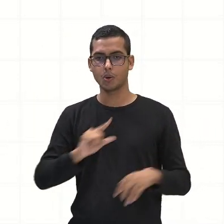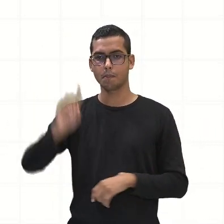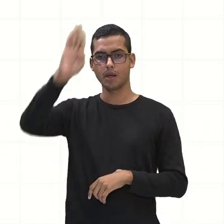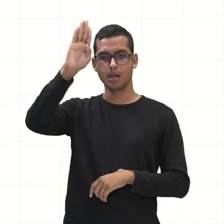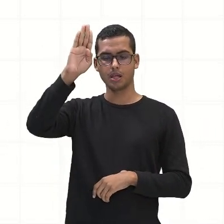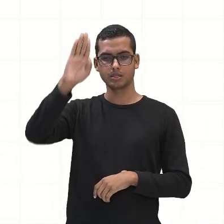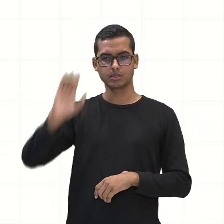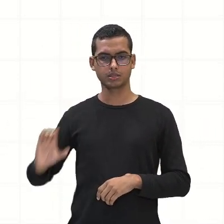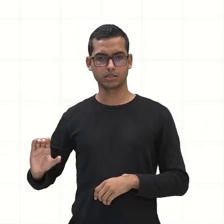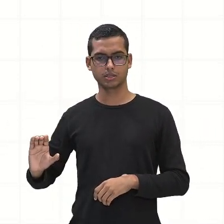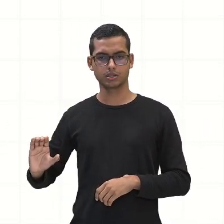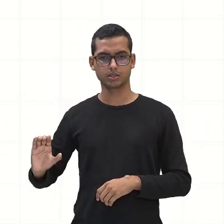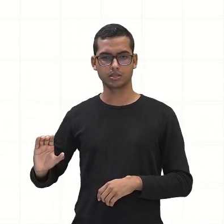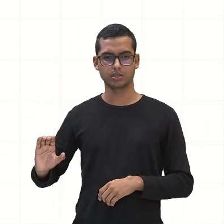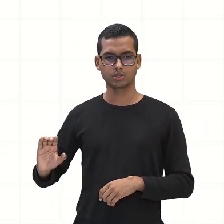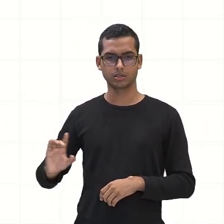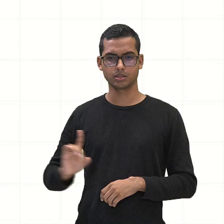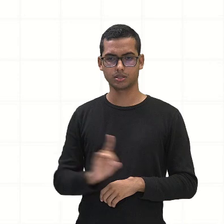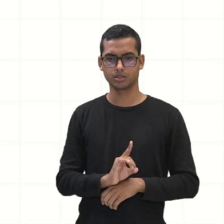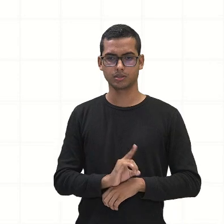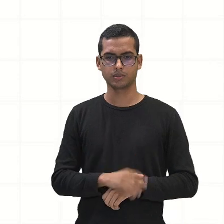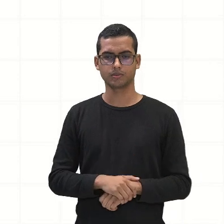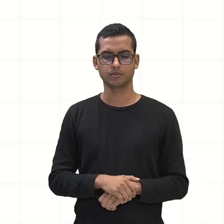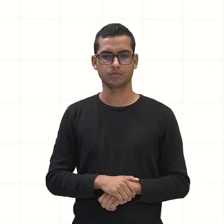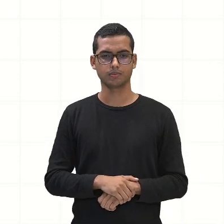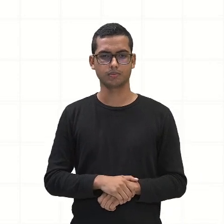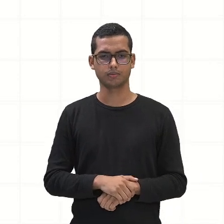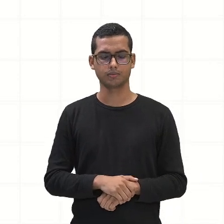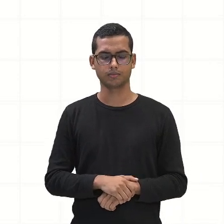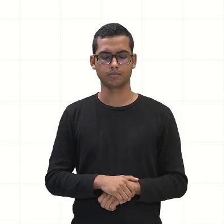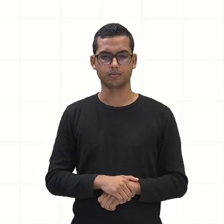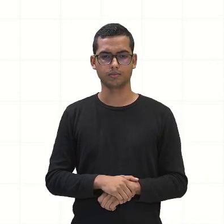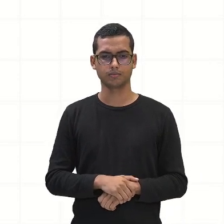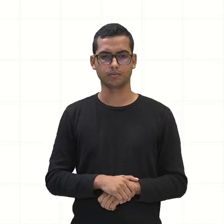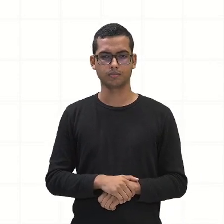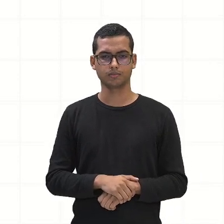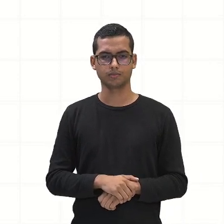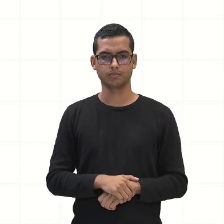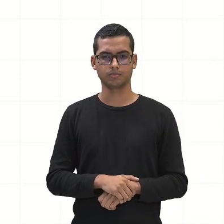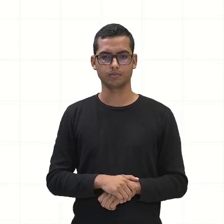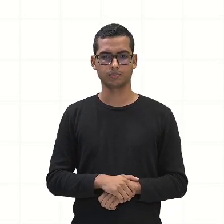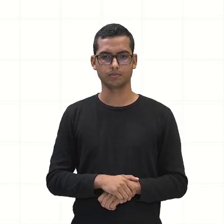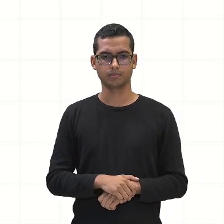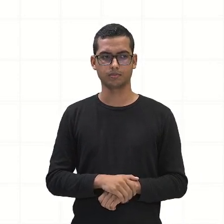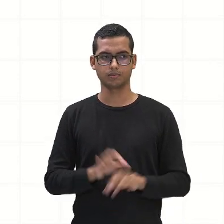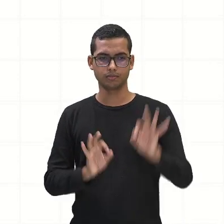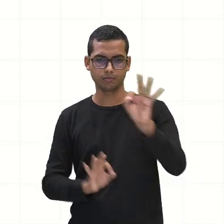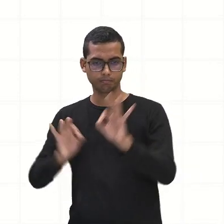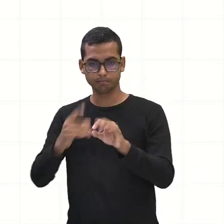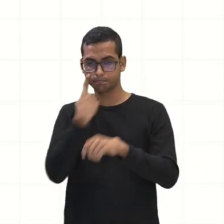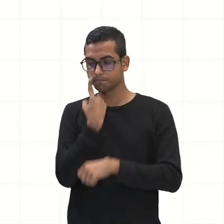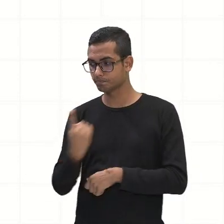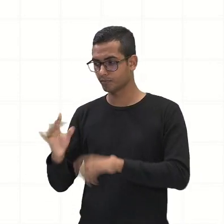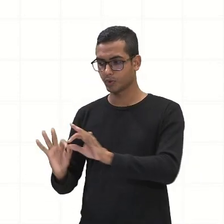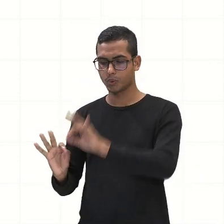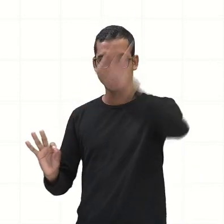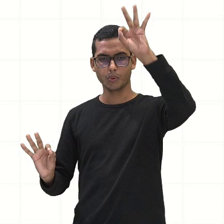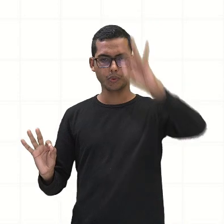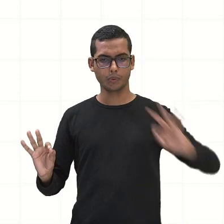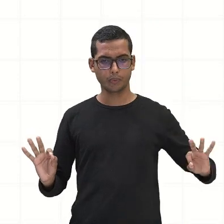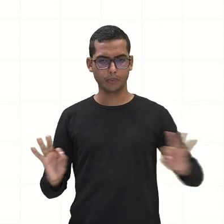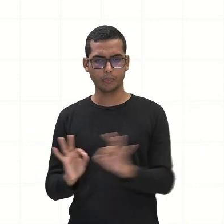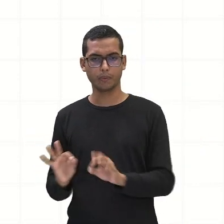bem? Esses são os vestes do triângulo maior. Certo, professor? O que é que nós temos? E o